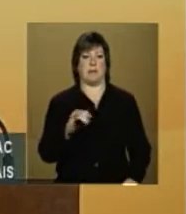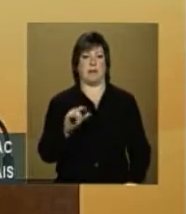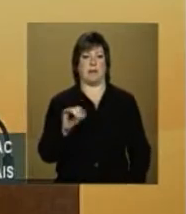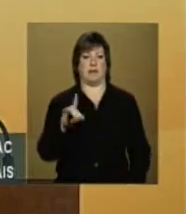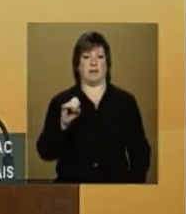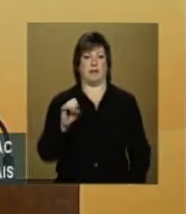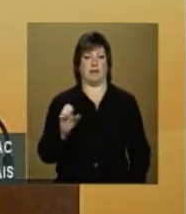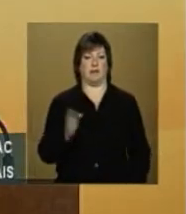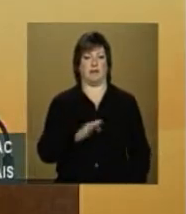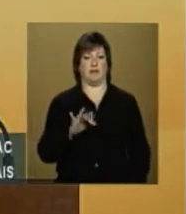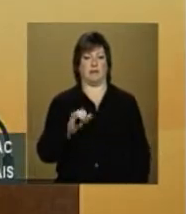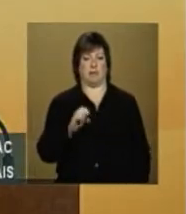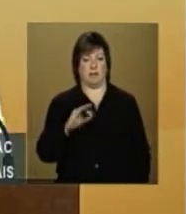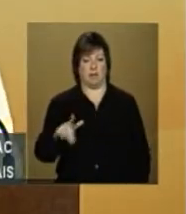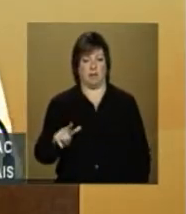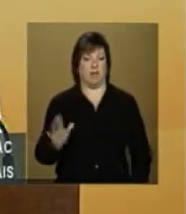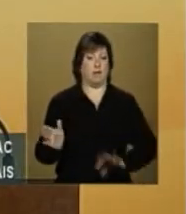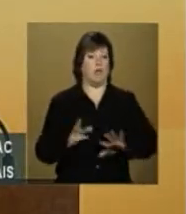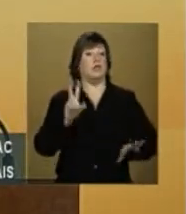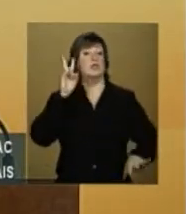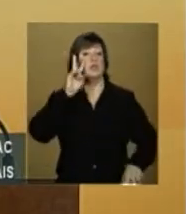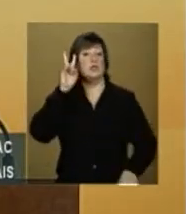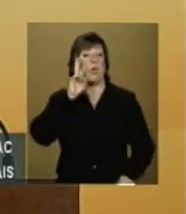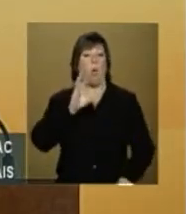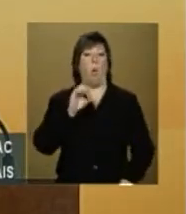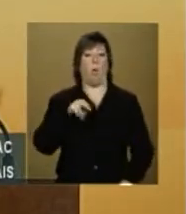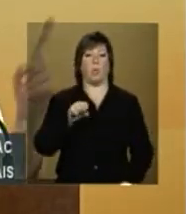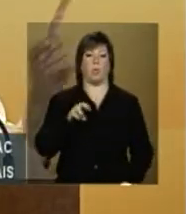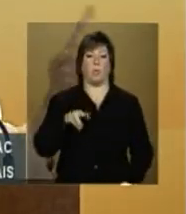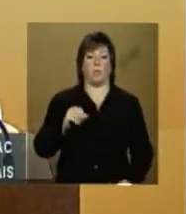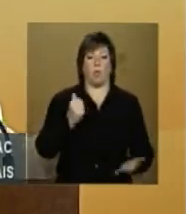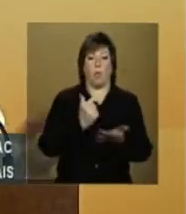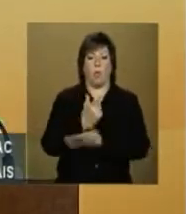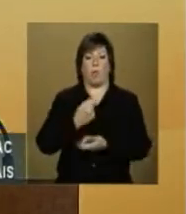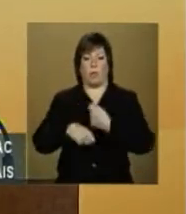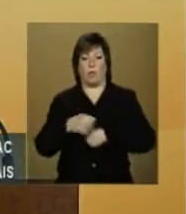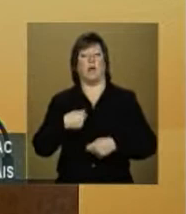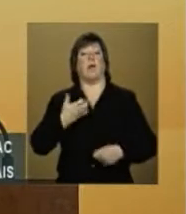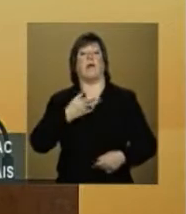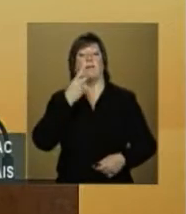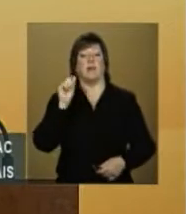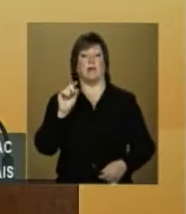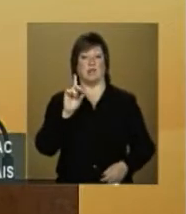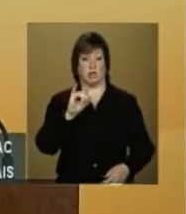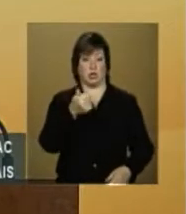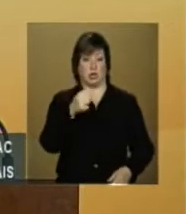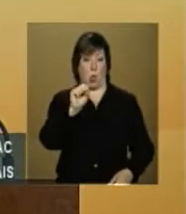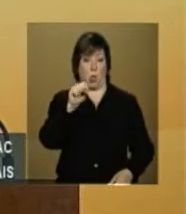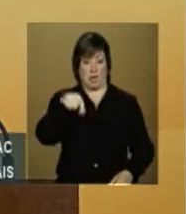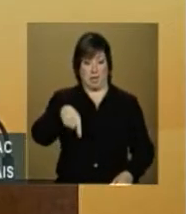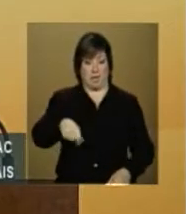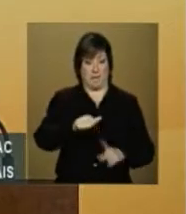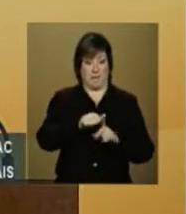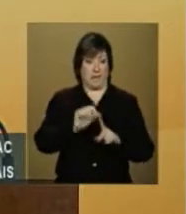caso do consumo, eu queria destacar que no dia 18 desse mês,